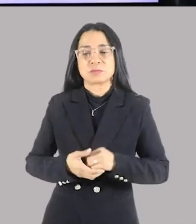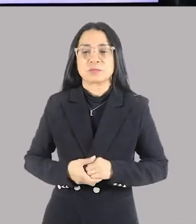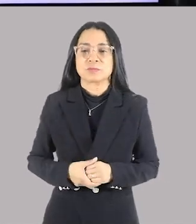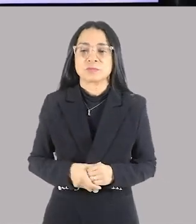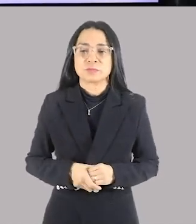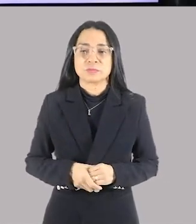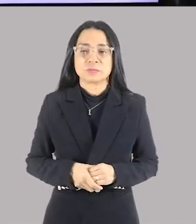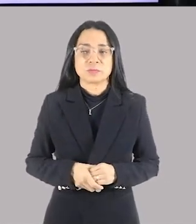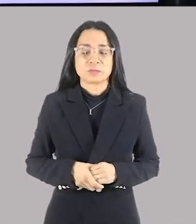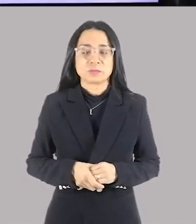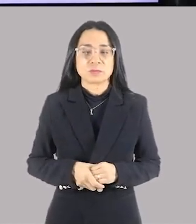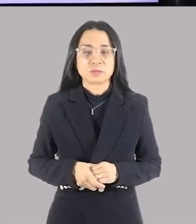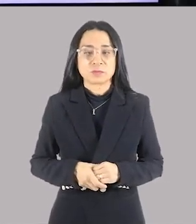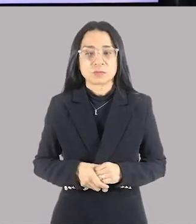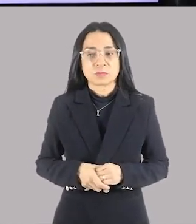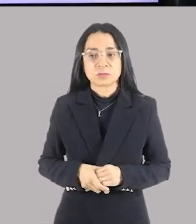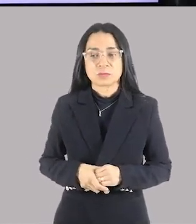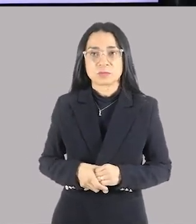adimplementos, ok?